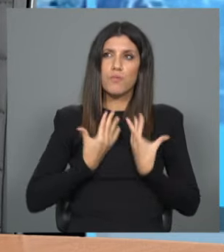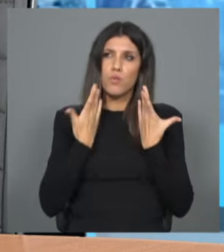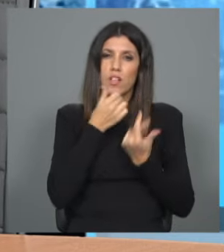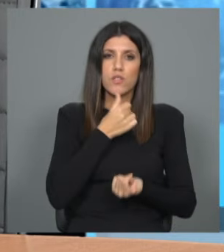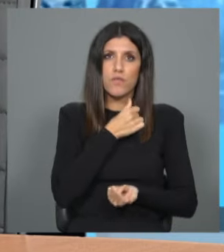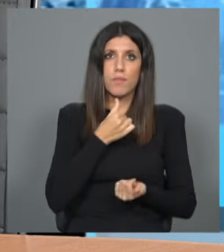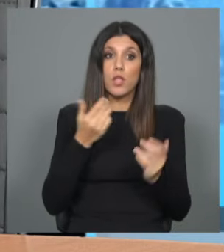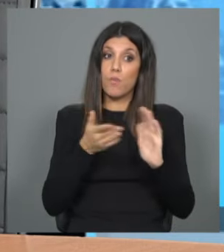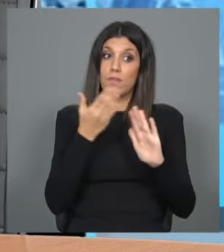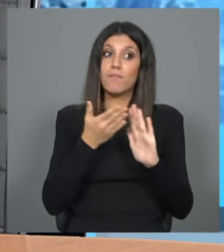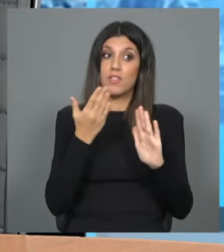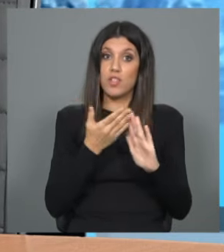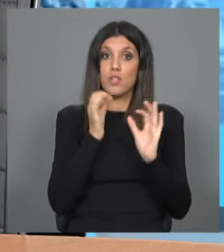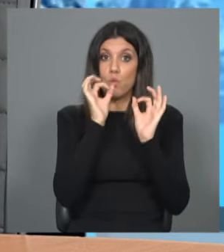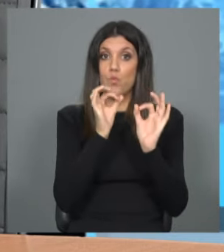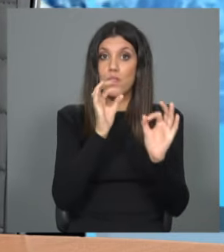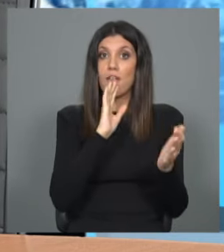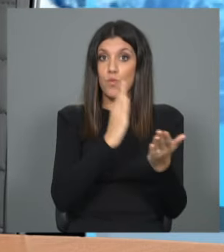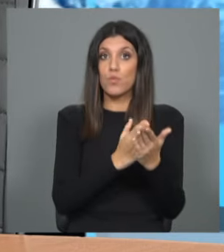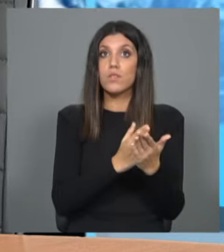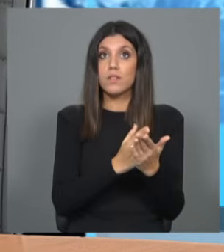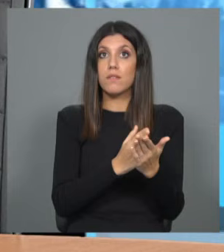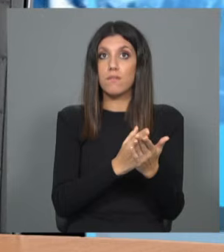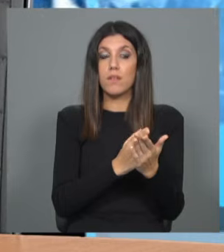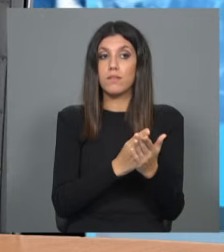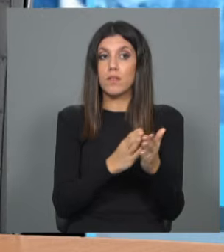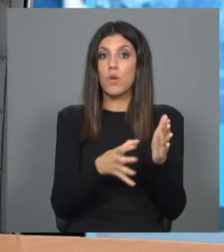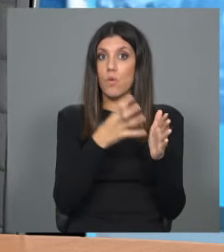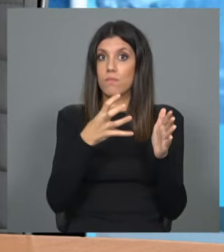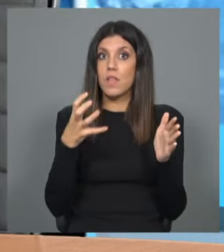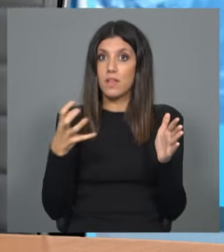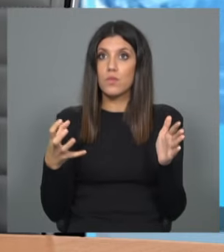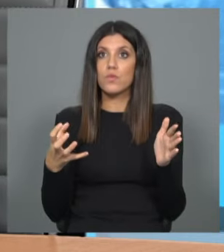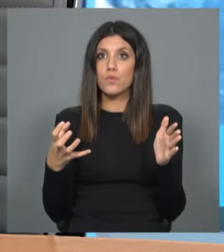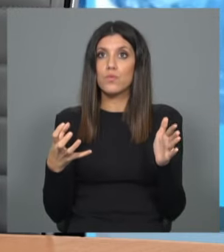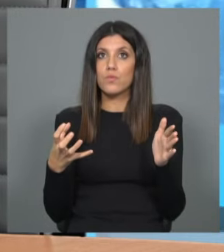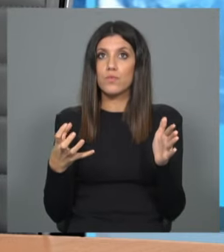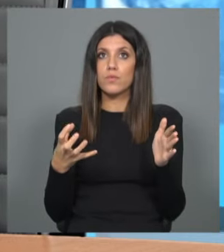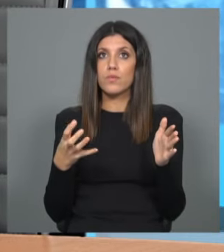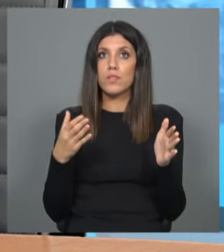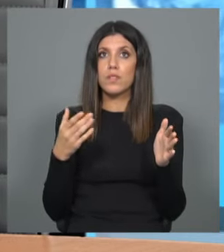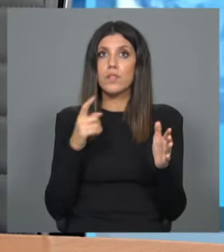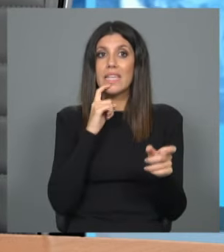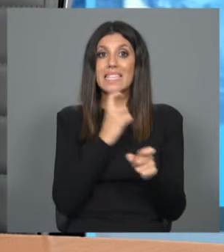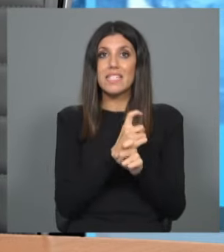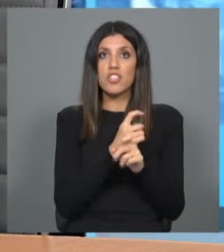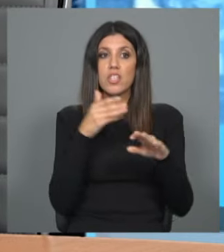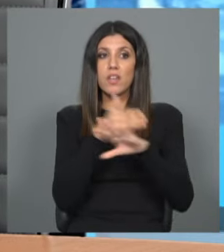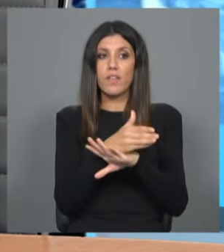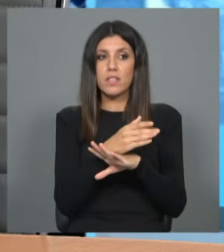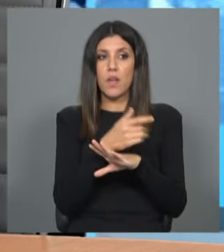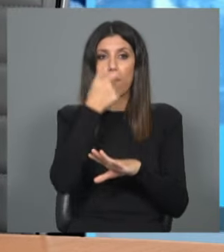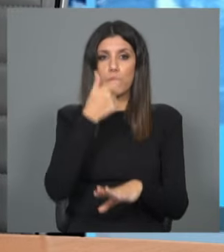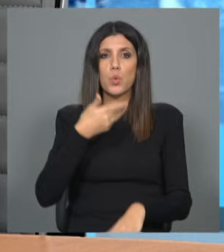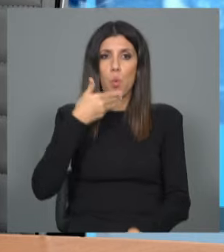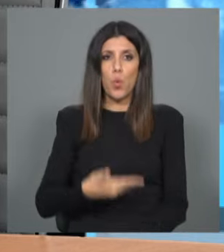uma emergência para cuidados paliativos, é um critério de alta complexidade, como disse há bocadinho, e exige uma intervenção especializada,